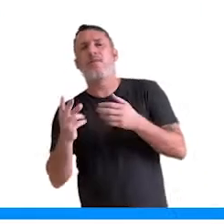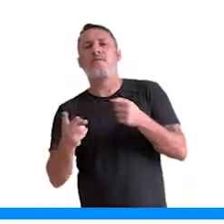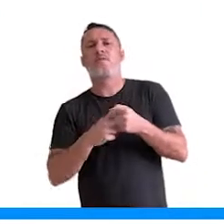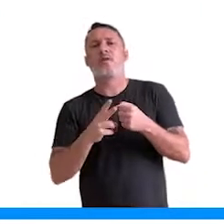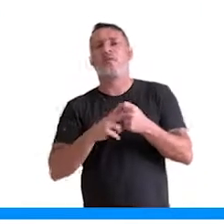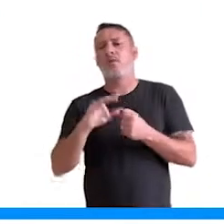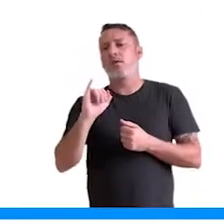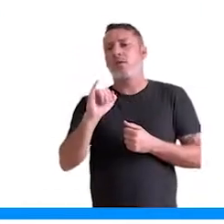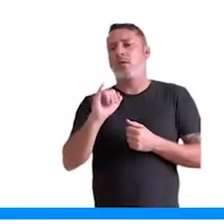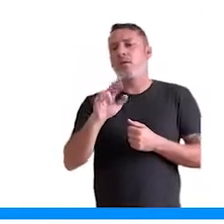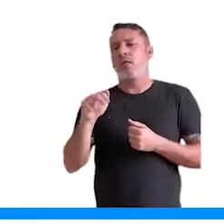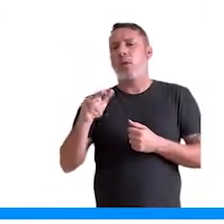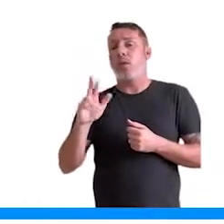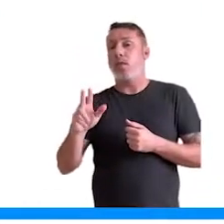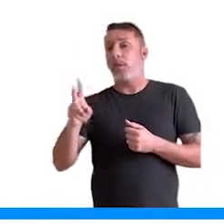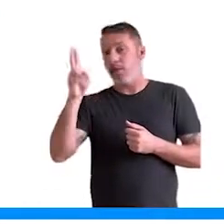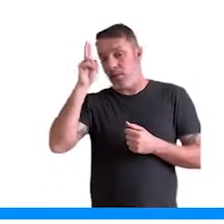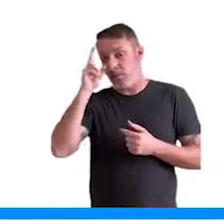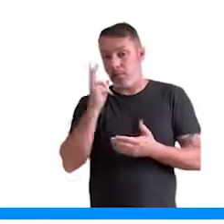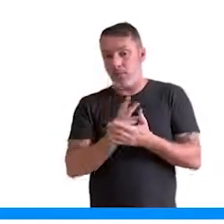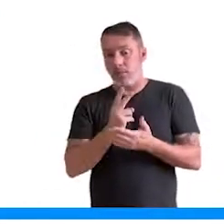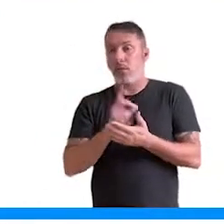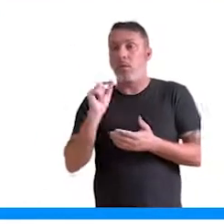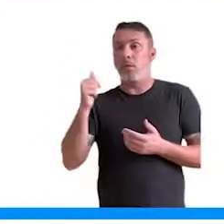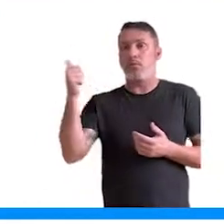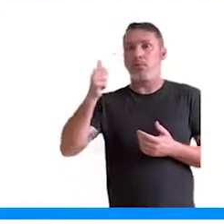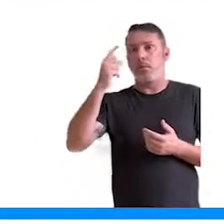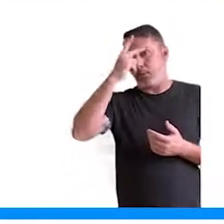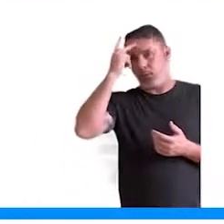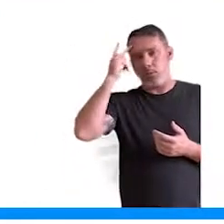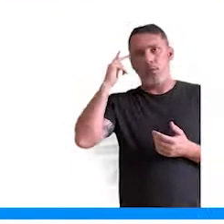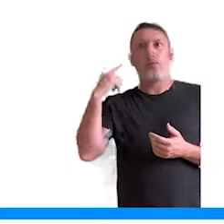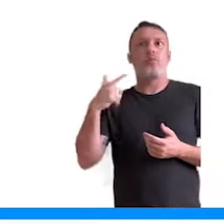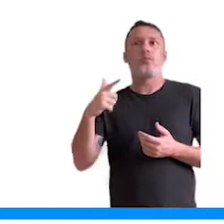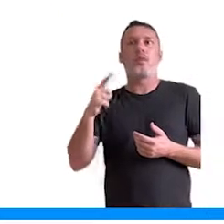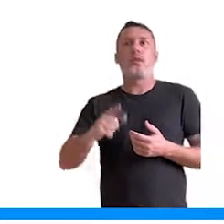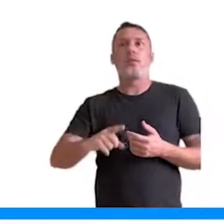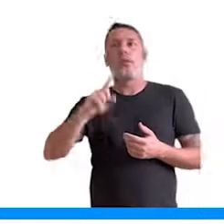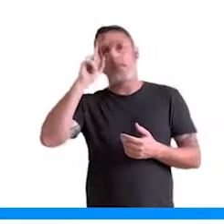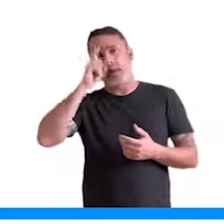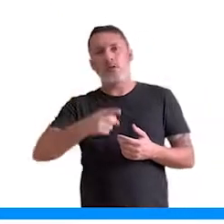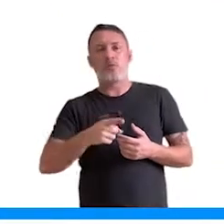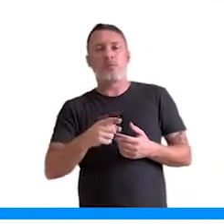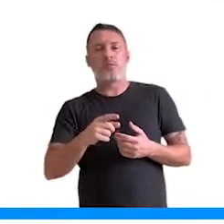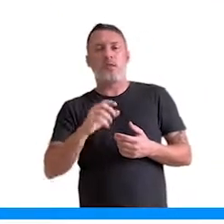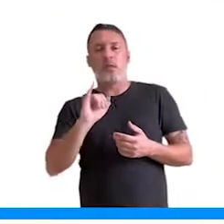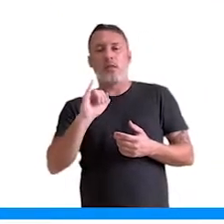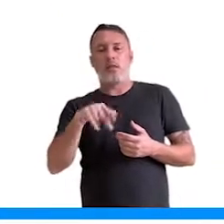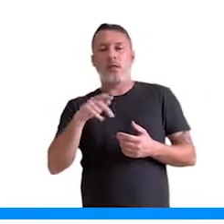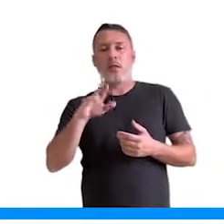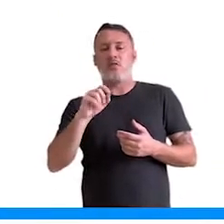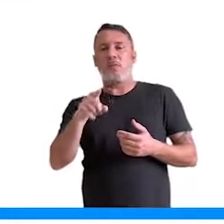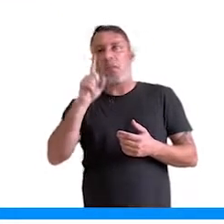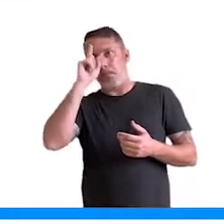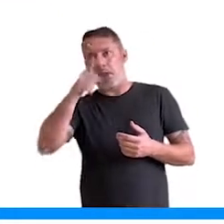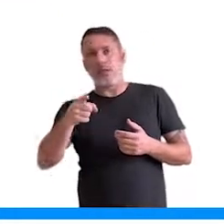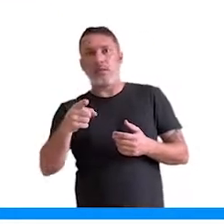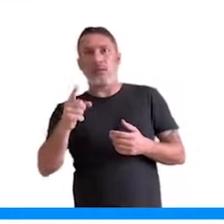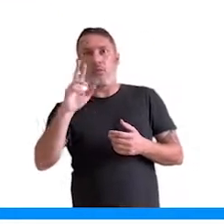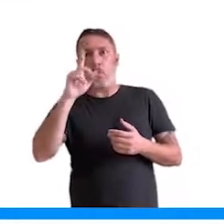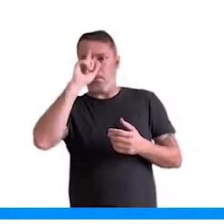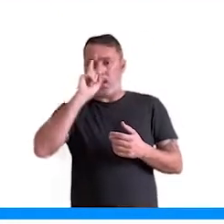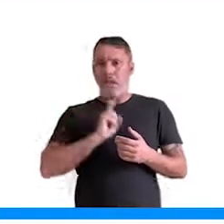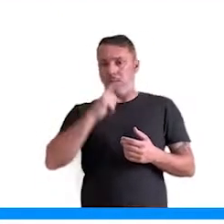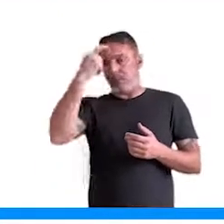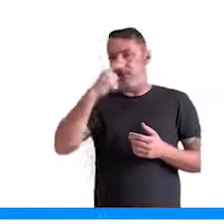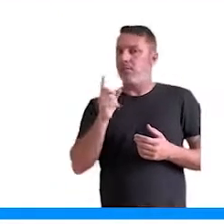Alguns verbos irregulares. Lembrando sempre que primeira pessoa não existe no imperativo. Você não pode dar uma ordem para você